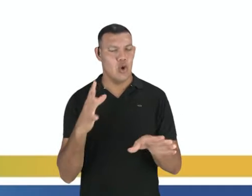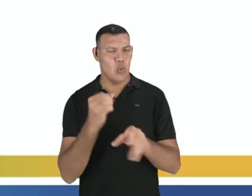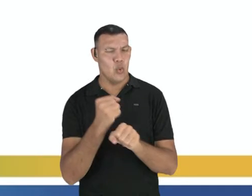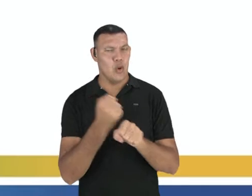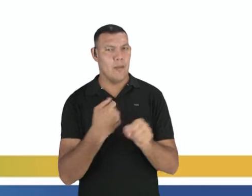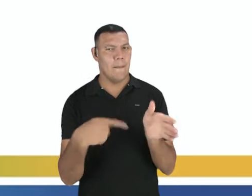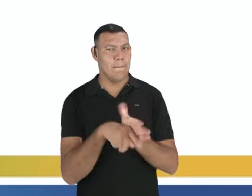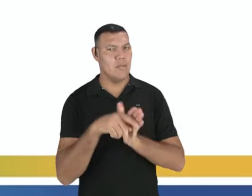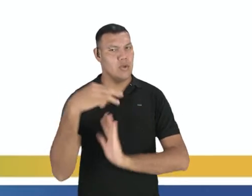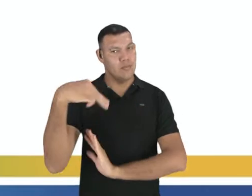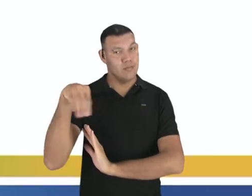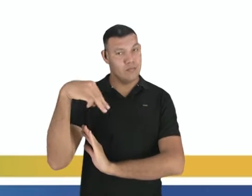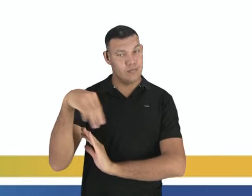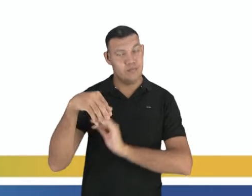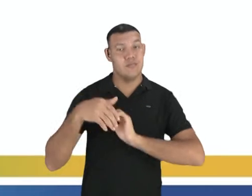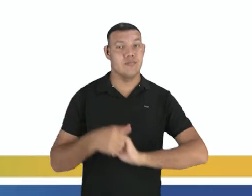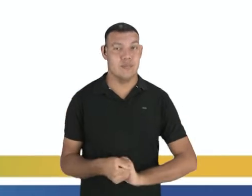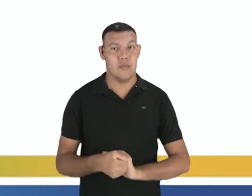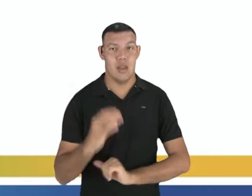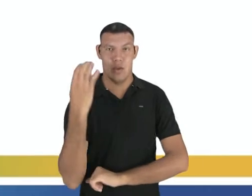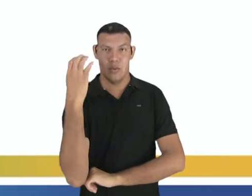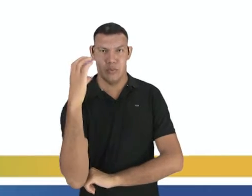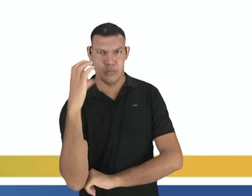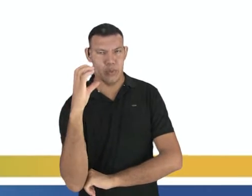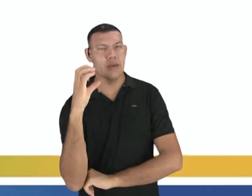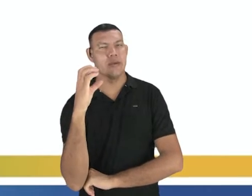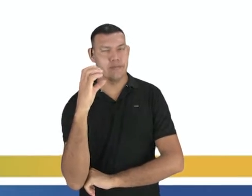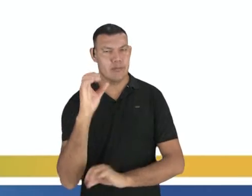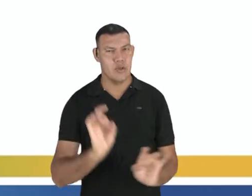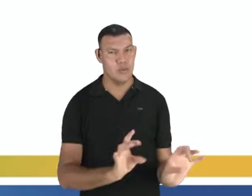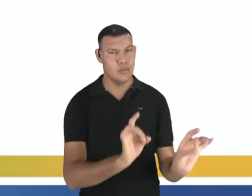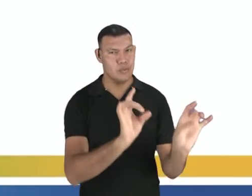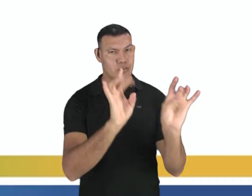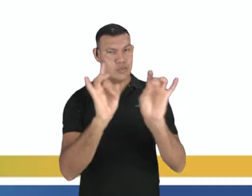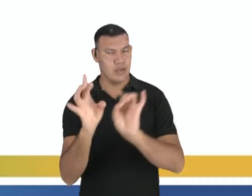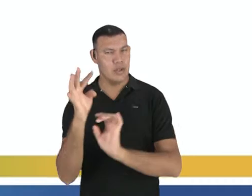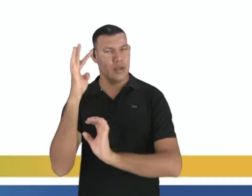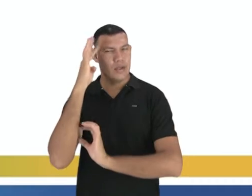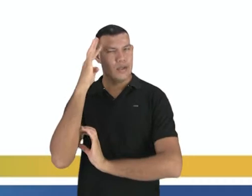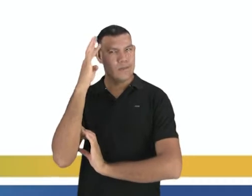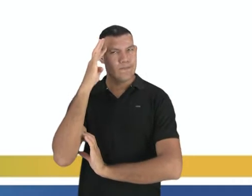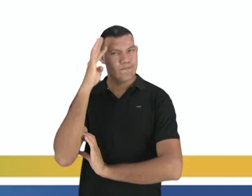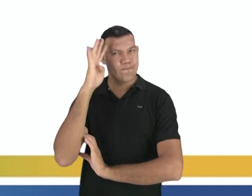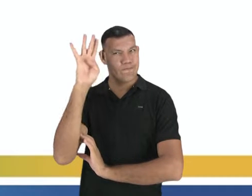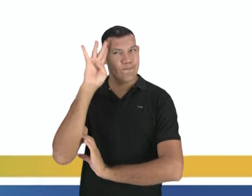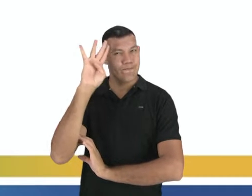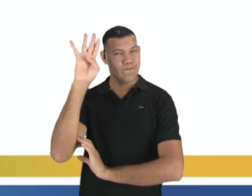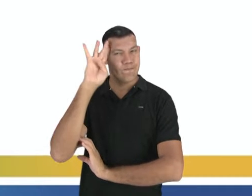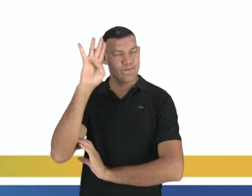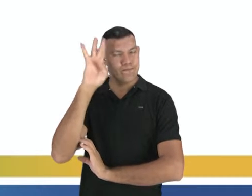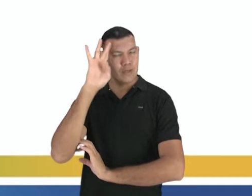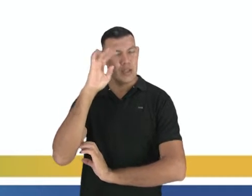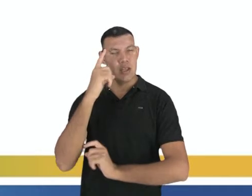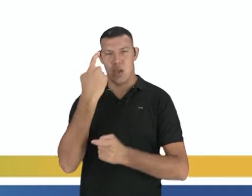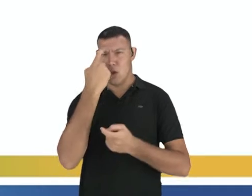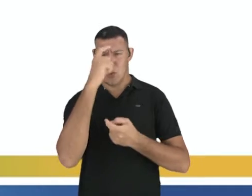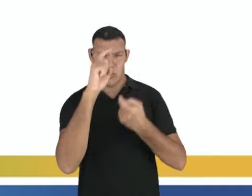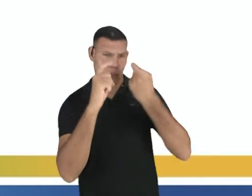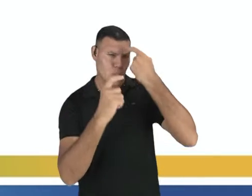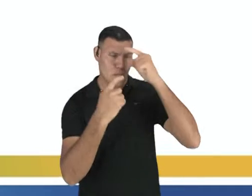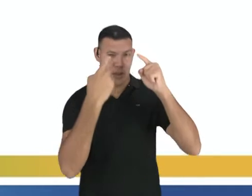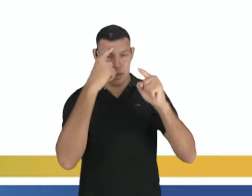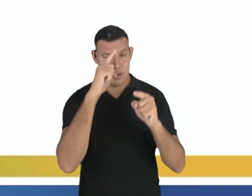cálculos matemáticos. Então, a ciência é uma especialidade de pensamento que é produzida a partir